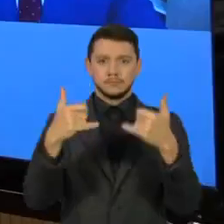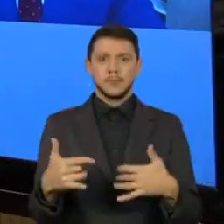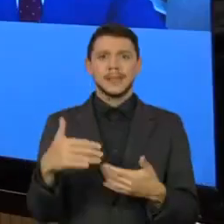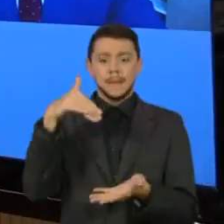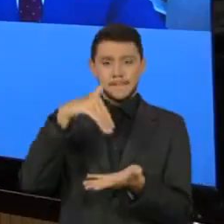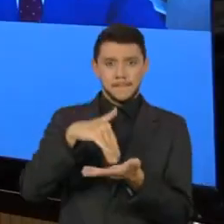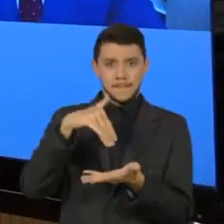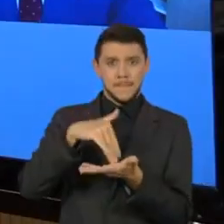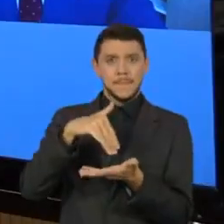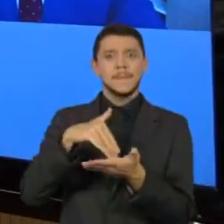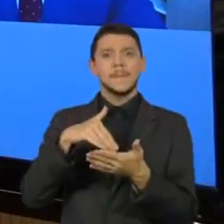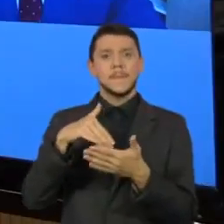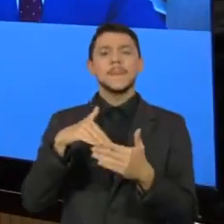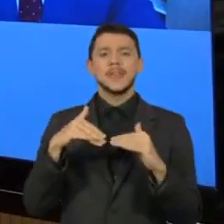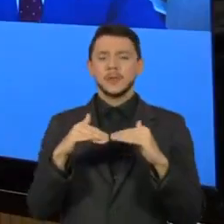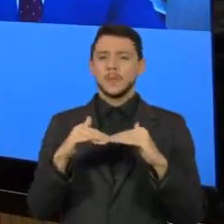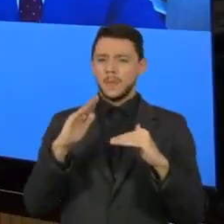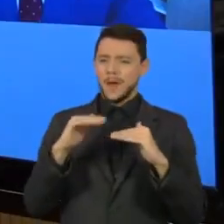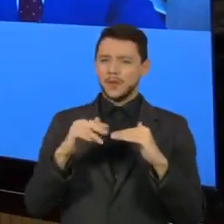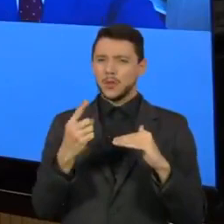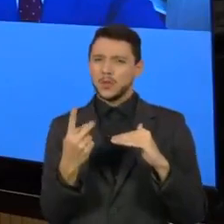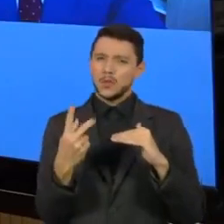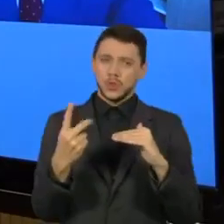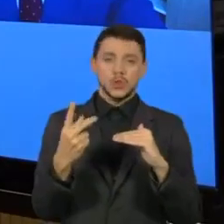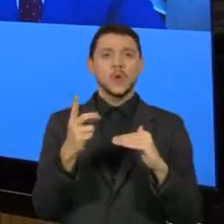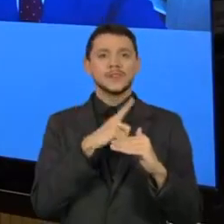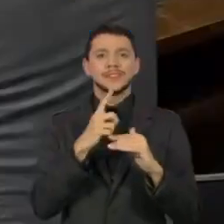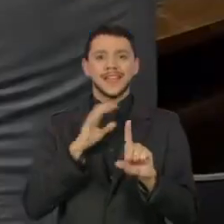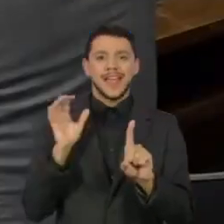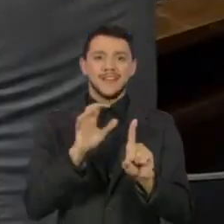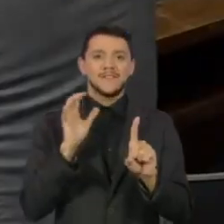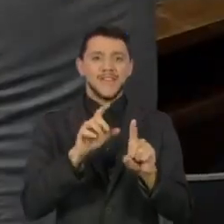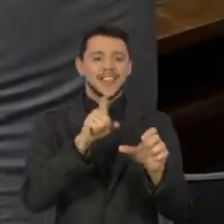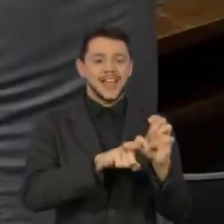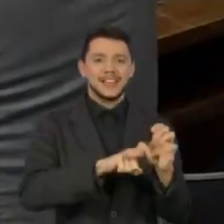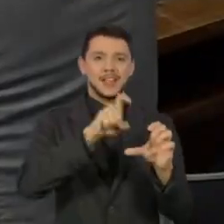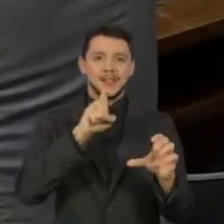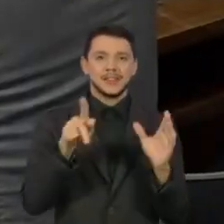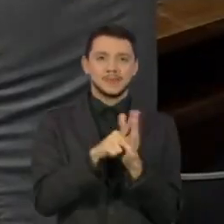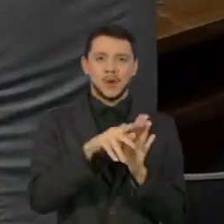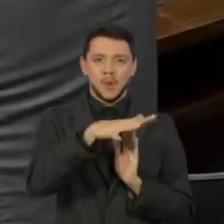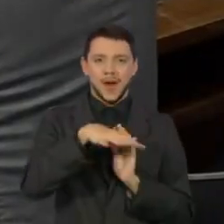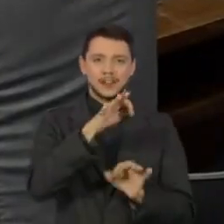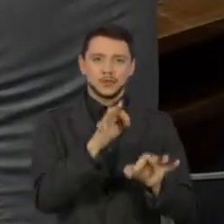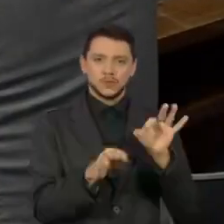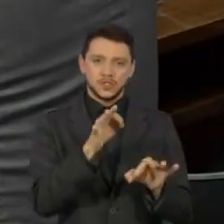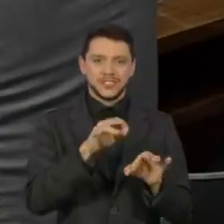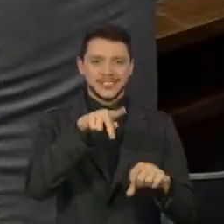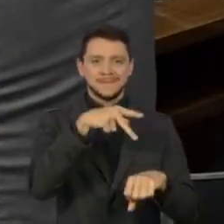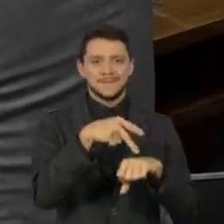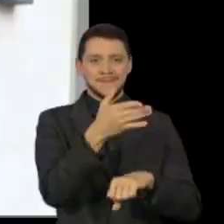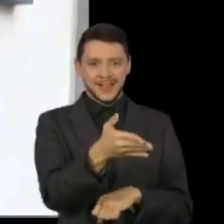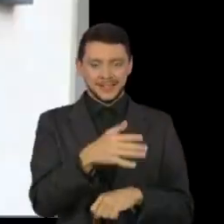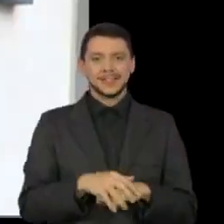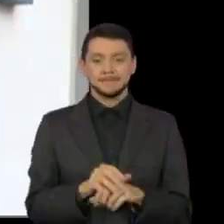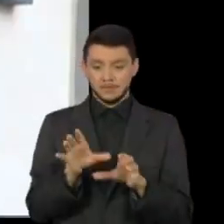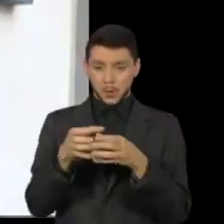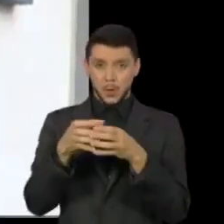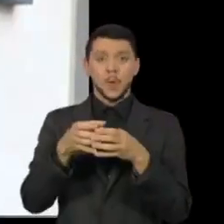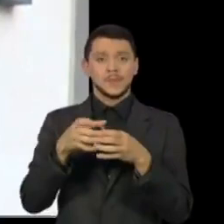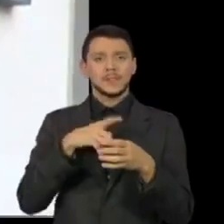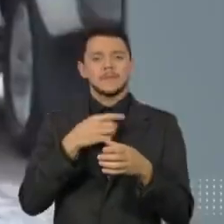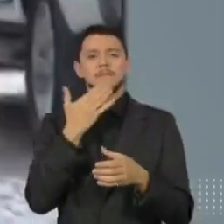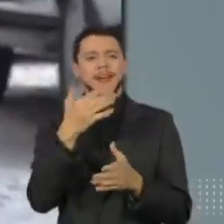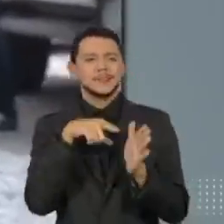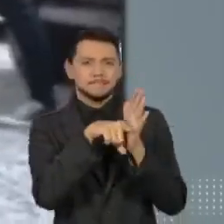12 emendas e resoluções afetam a independência da Justiça no país a comissão Pede uma investigação a